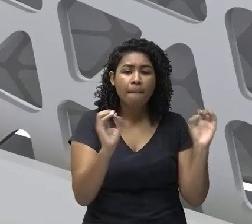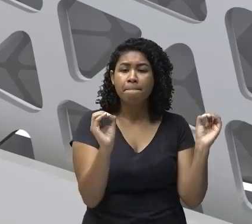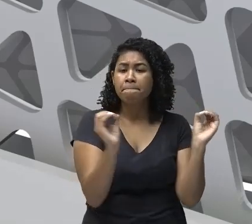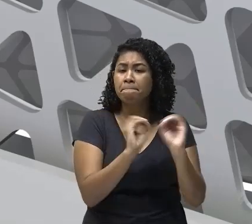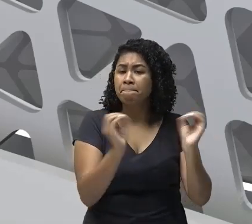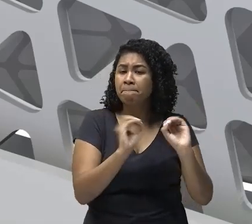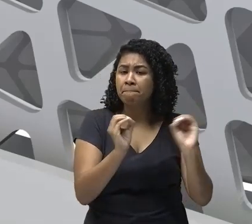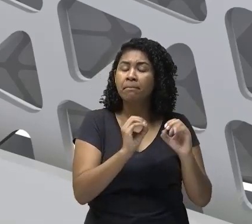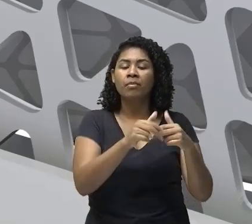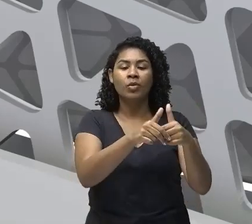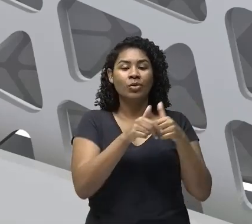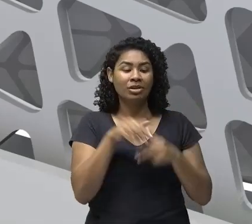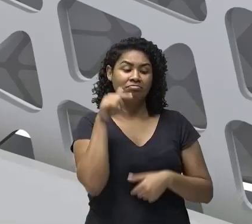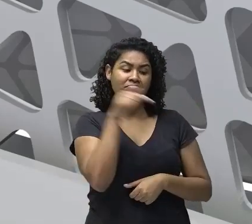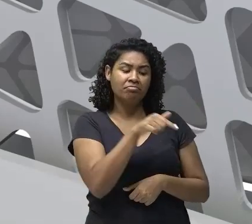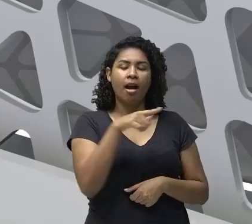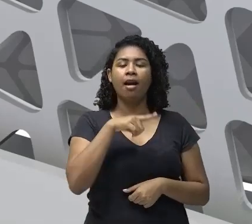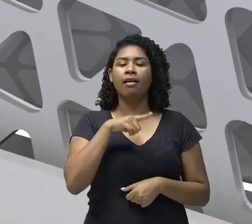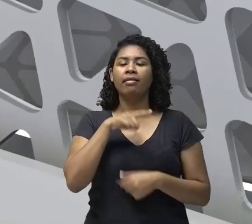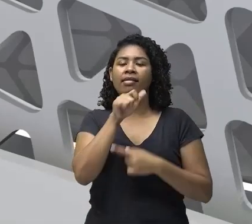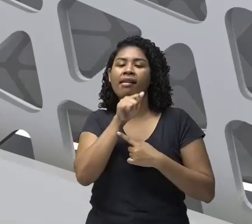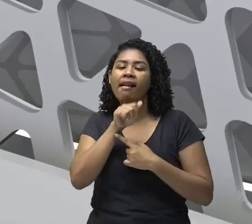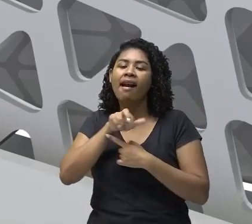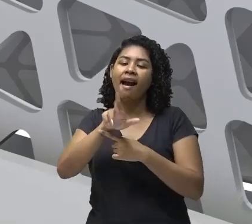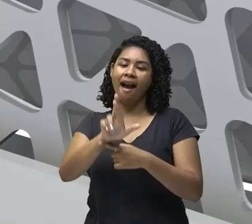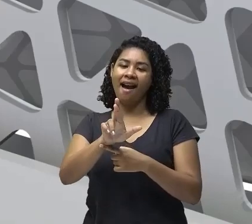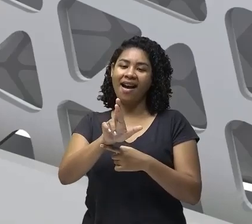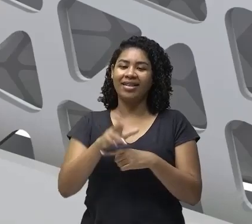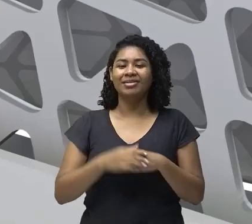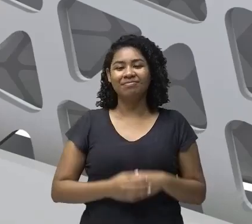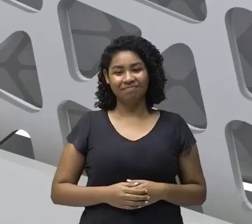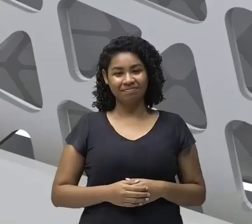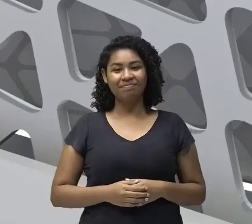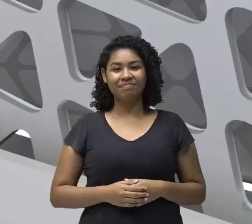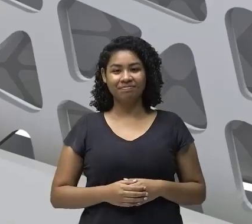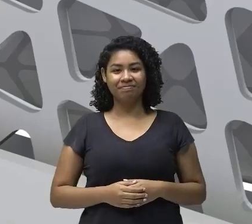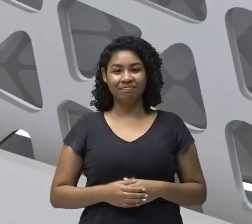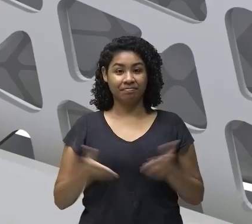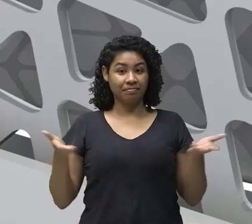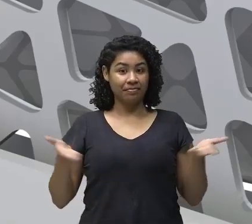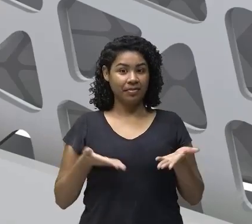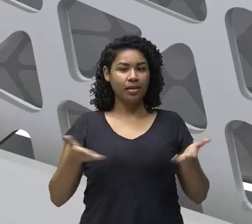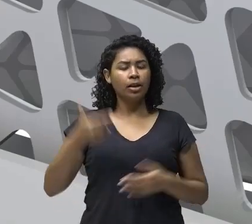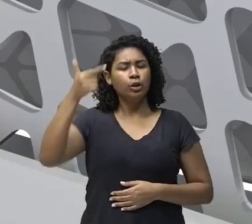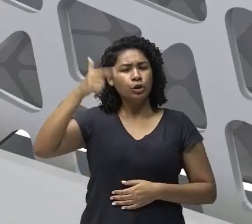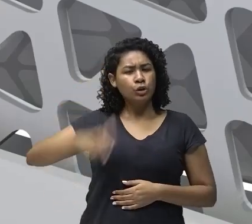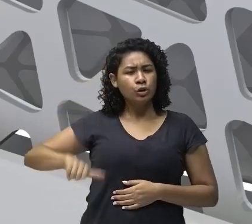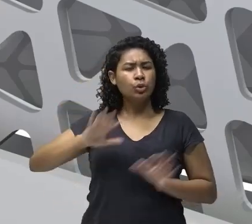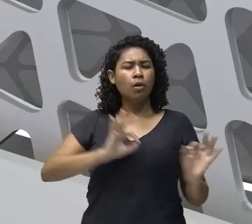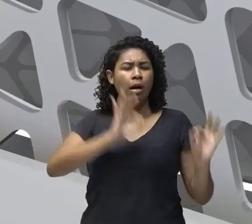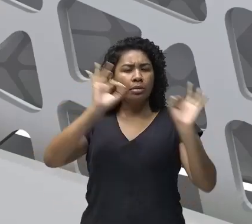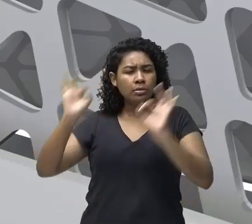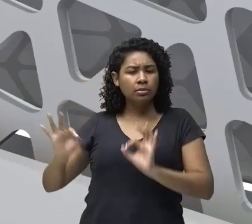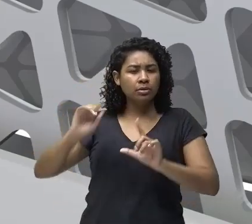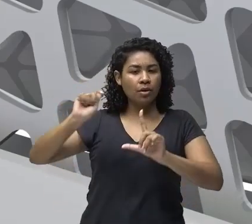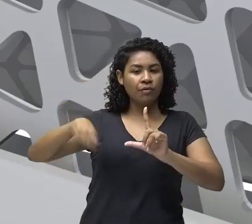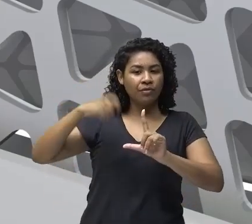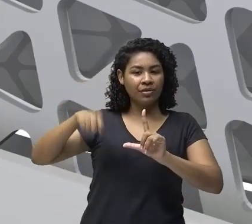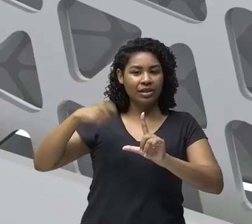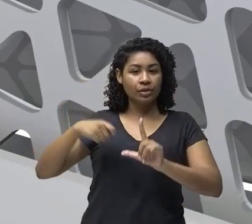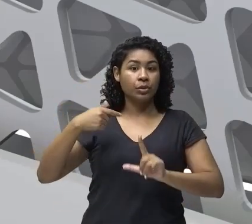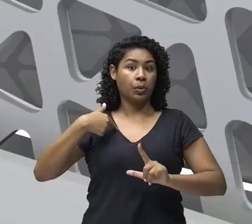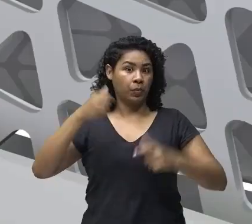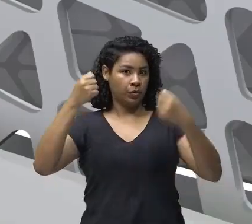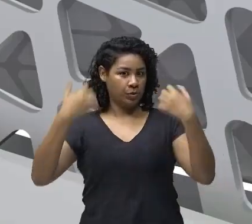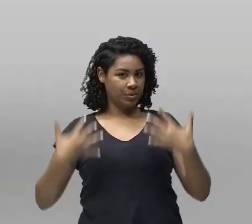que a água chegue até o fundo do copo. Vamos ver novamente o vídeo agora com a